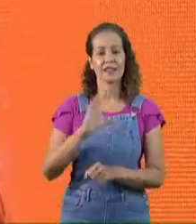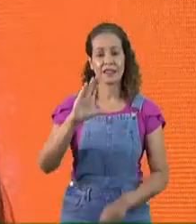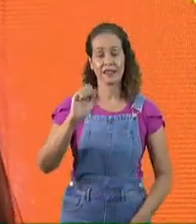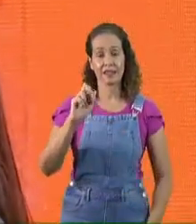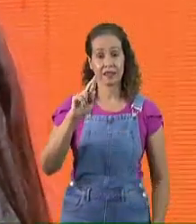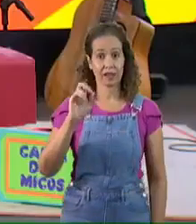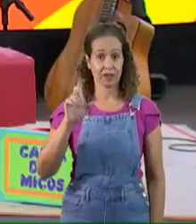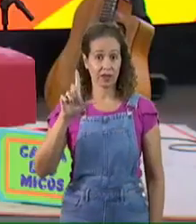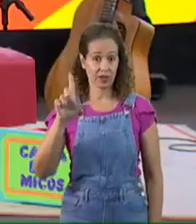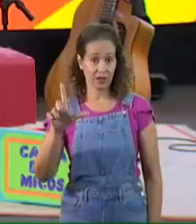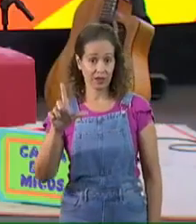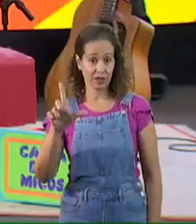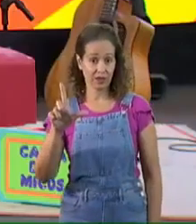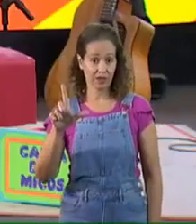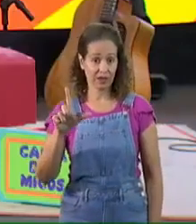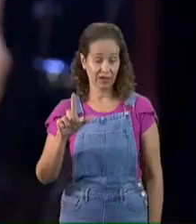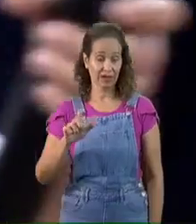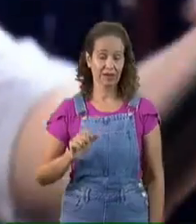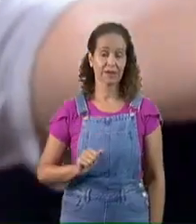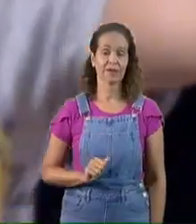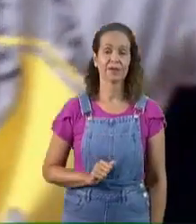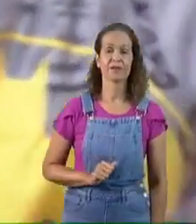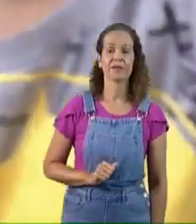Carol. Aleph.